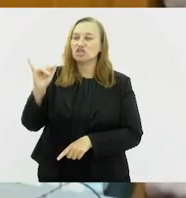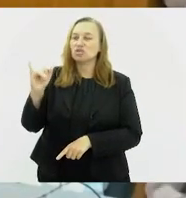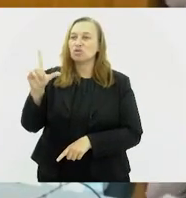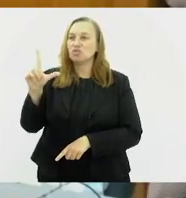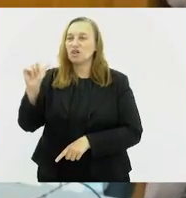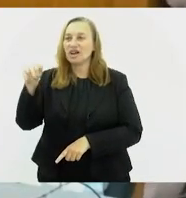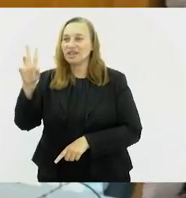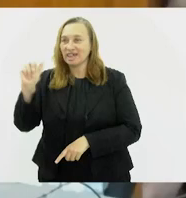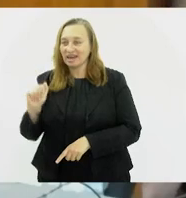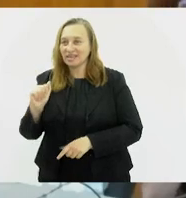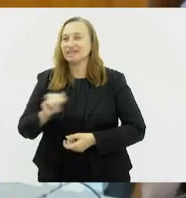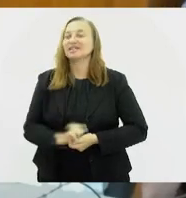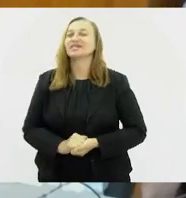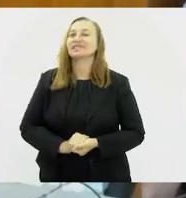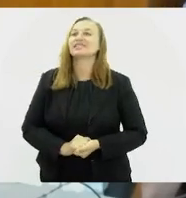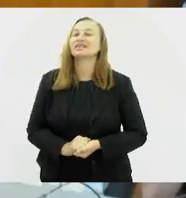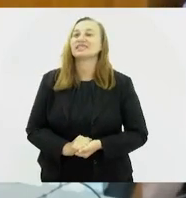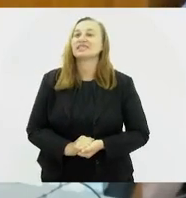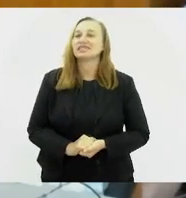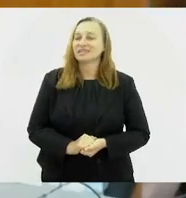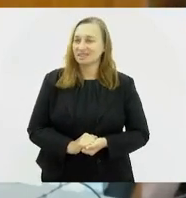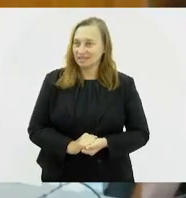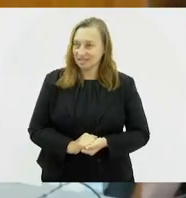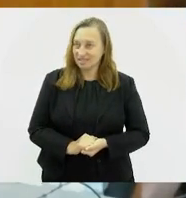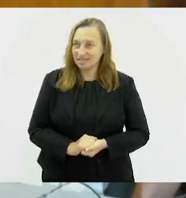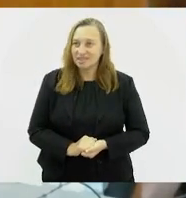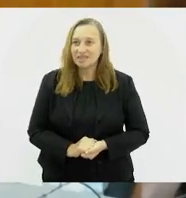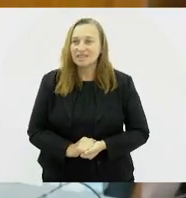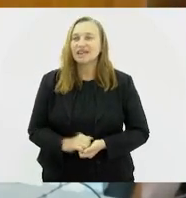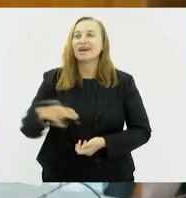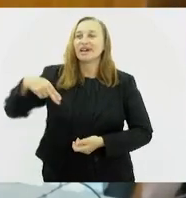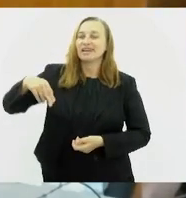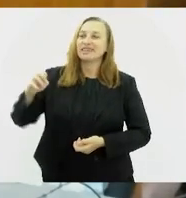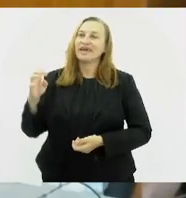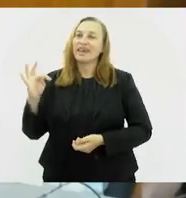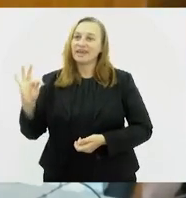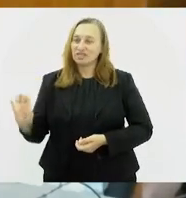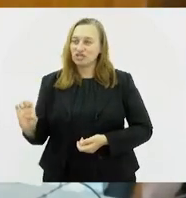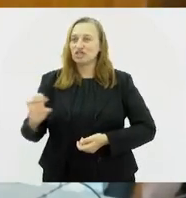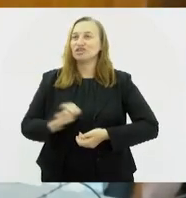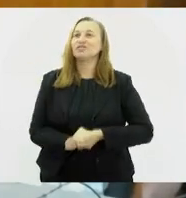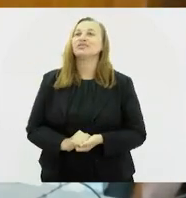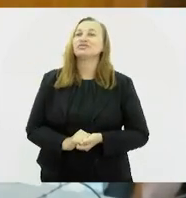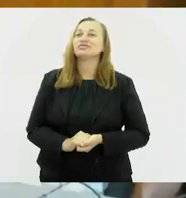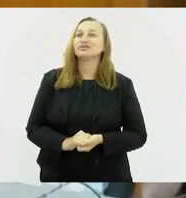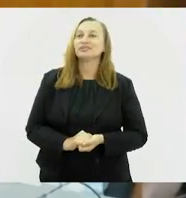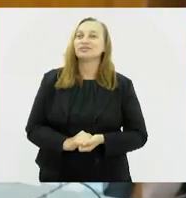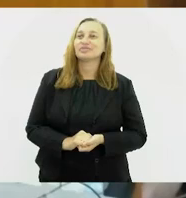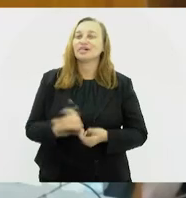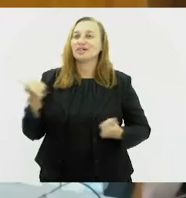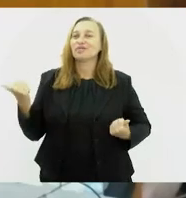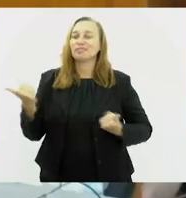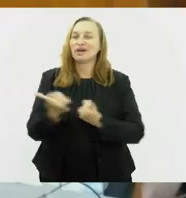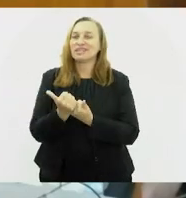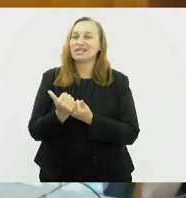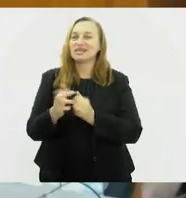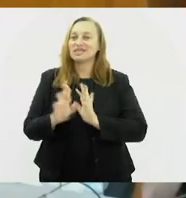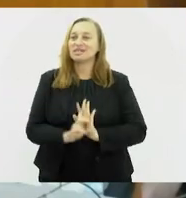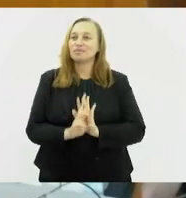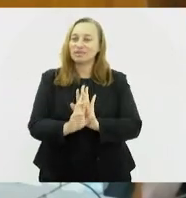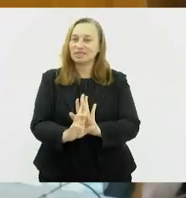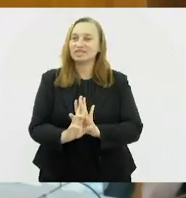pela presença. Está a Jocinete aqui, a Nete, representando a nossa parceira Glória Morim,